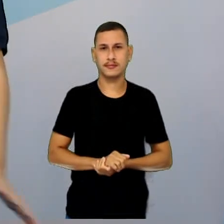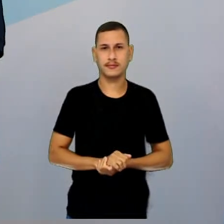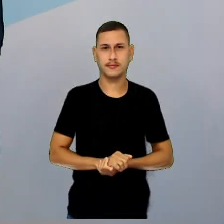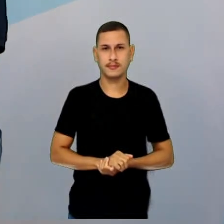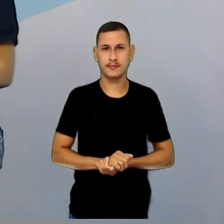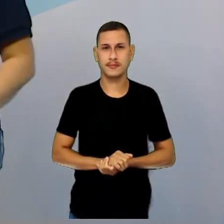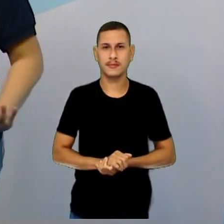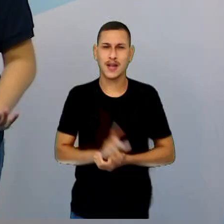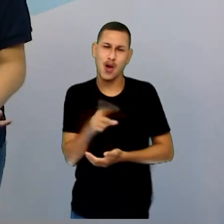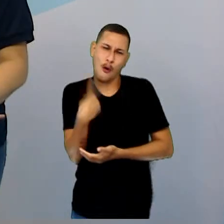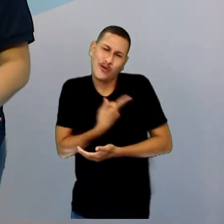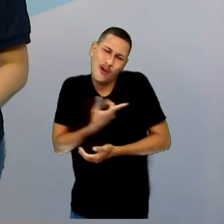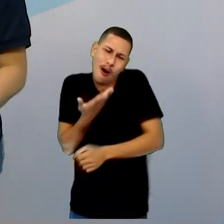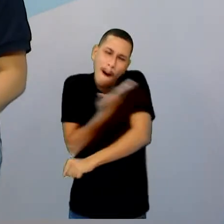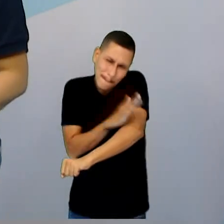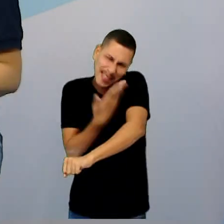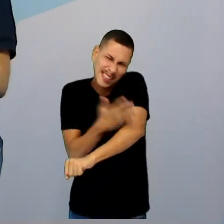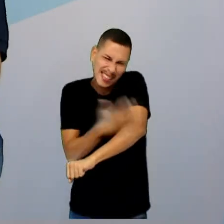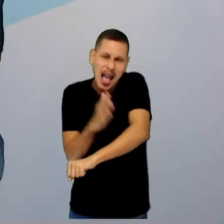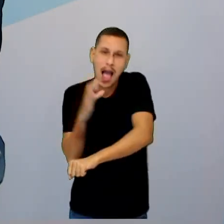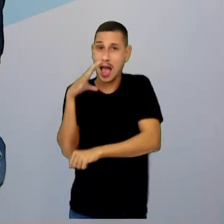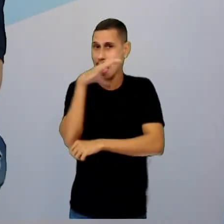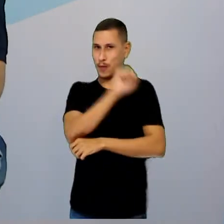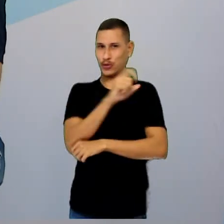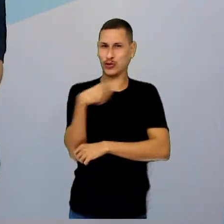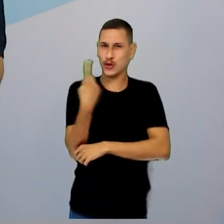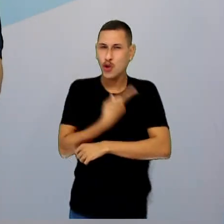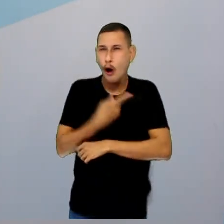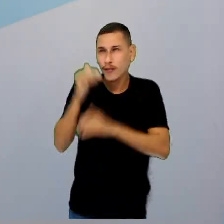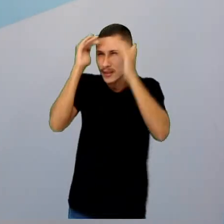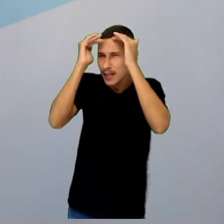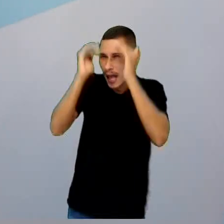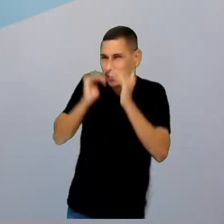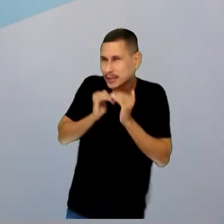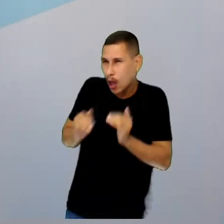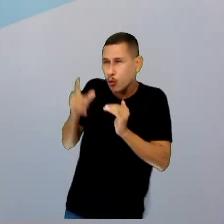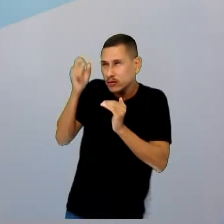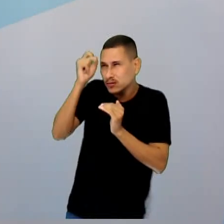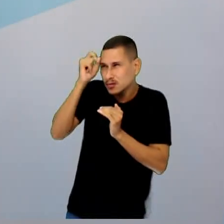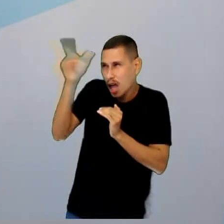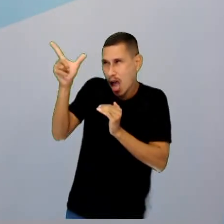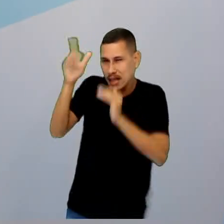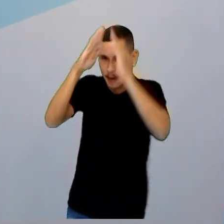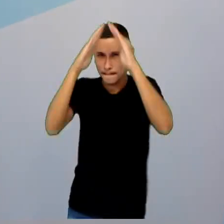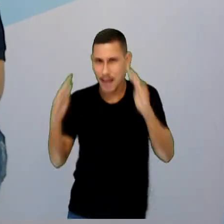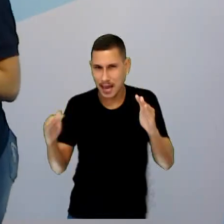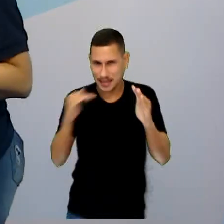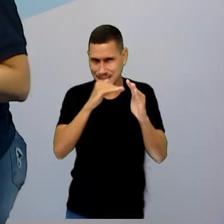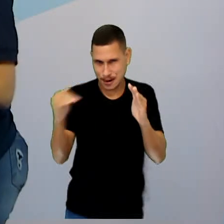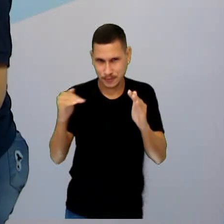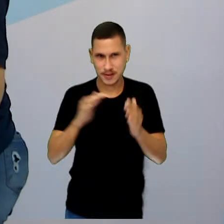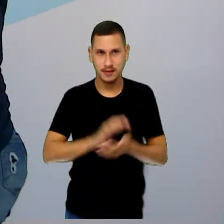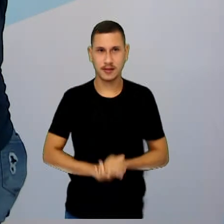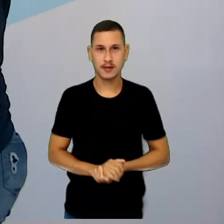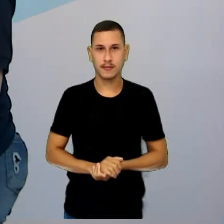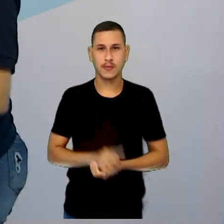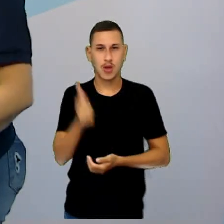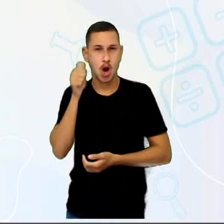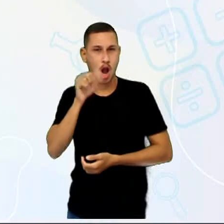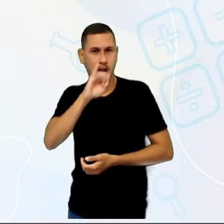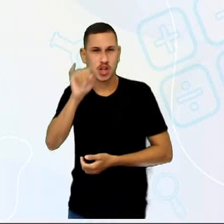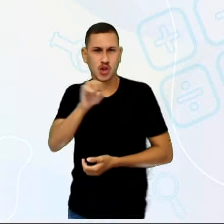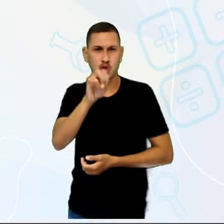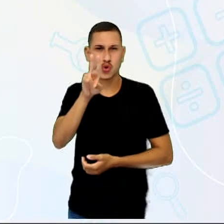E aí, a gente vai praticar rapidinho aqui, para a gente poder prestar atenção nessa ideia de pirâmides aqui, ó. Júlia fará